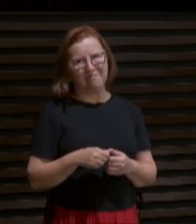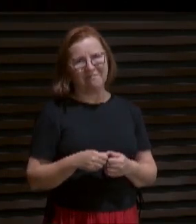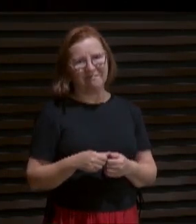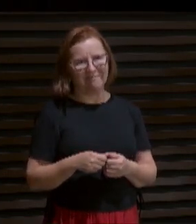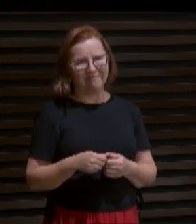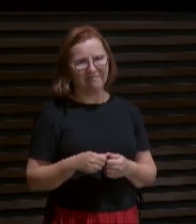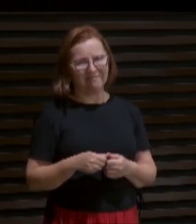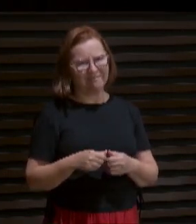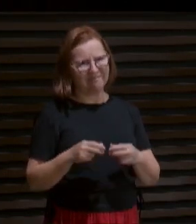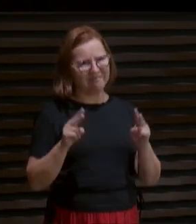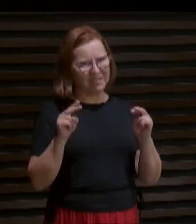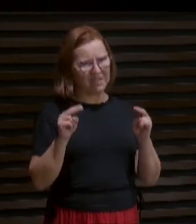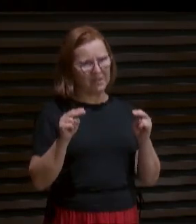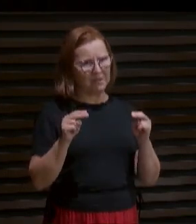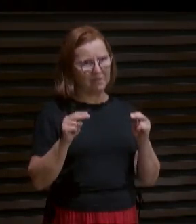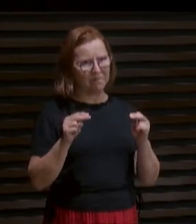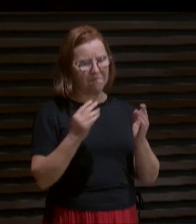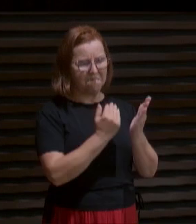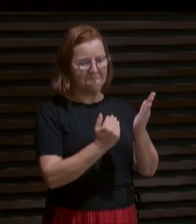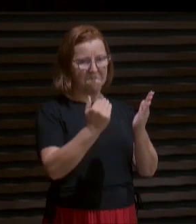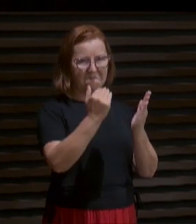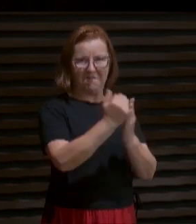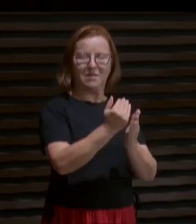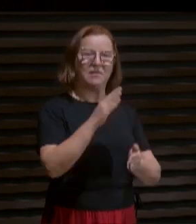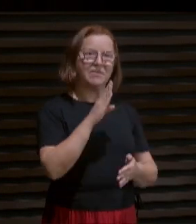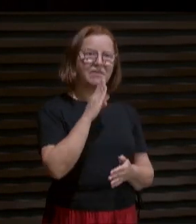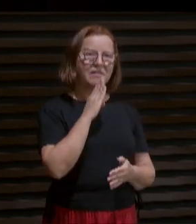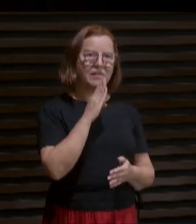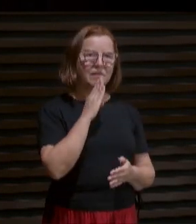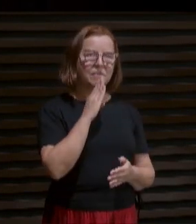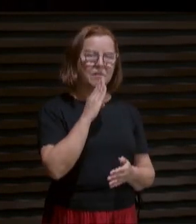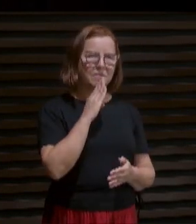o título máximo do conhecimento.